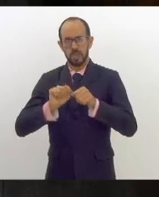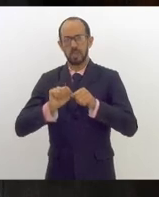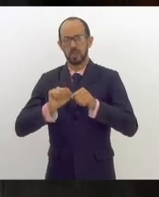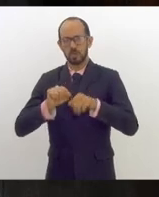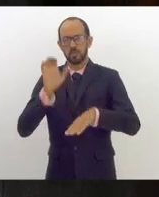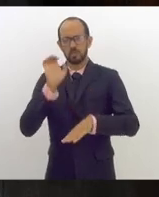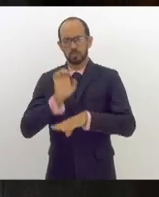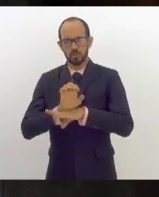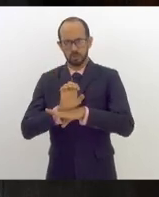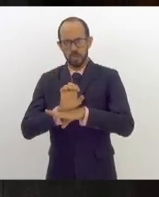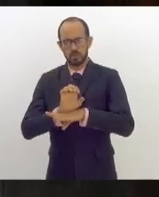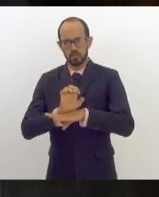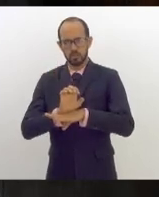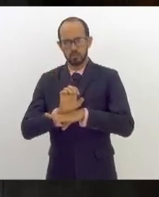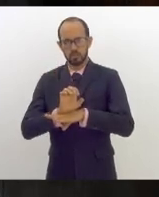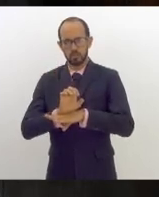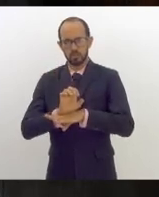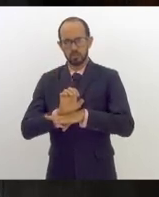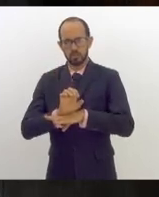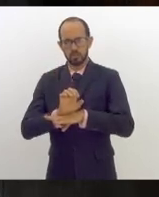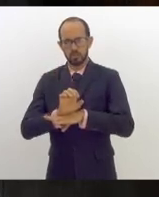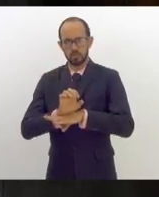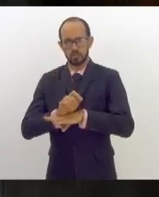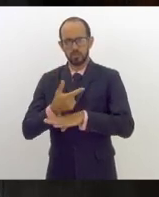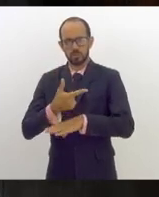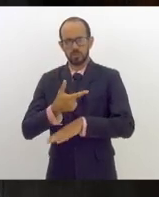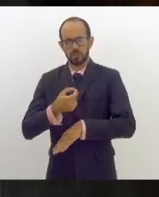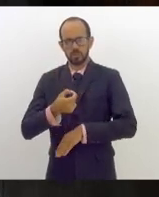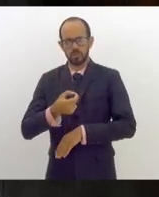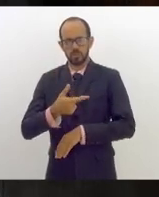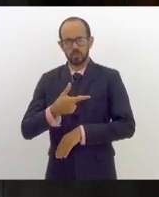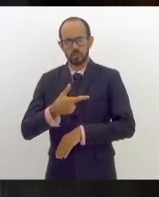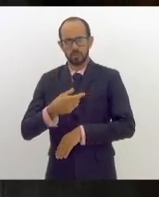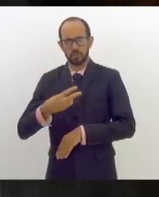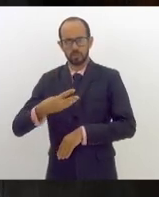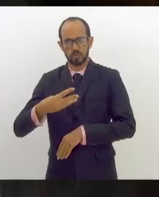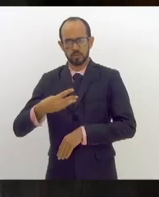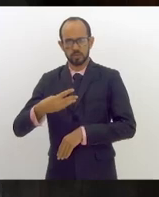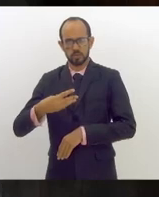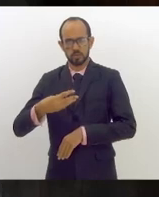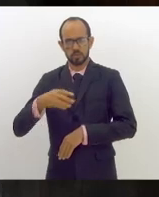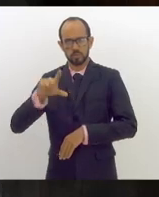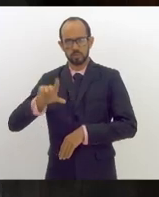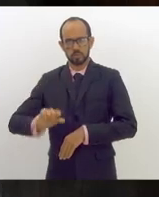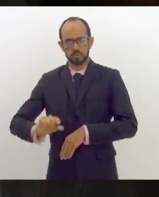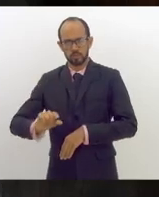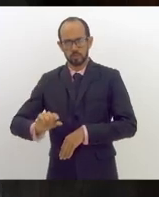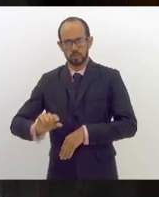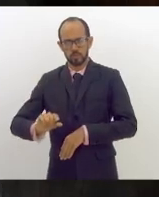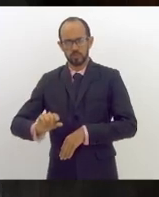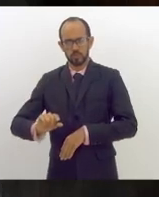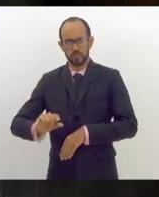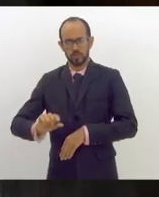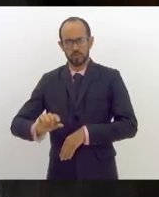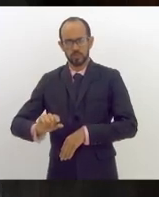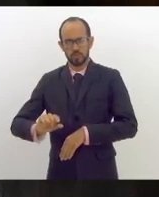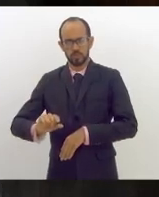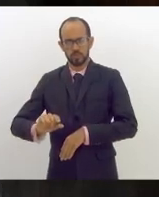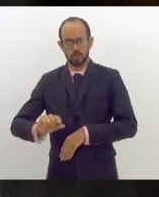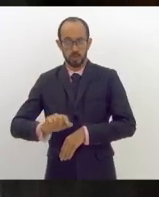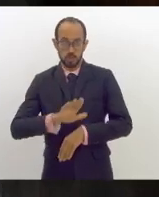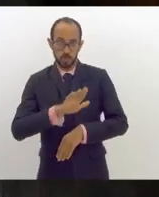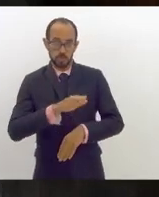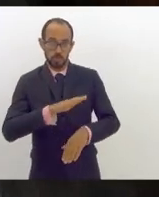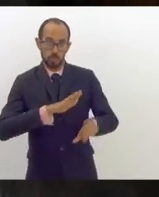em 2023 tem uma redução deputada Lucinha não caia da cadeira